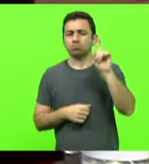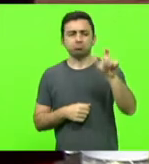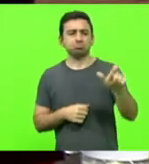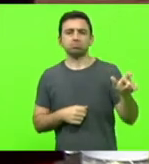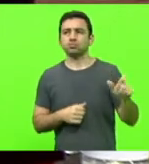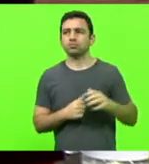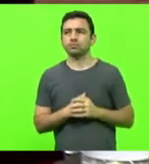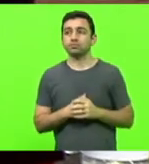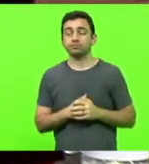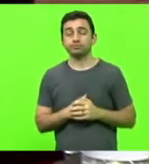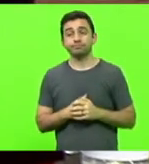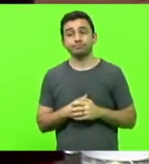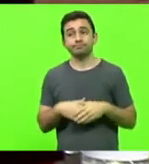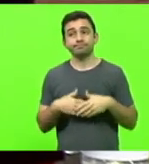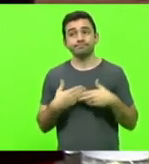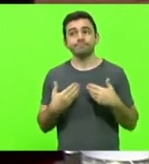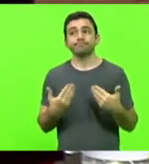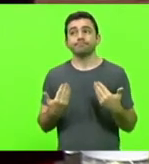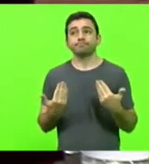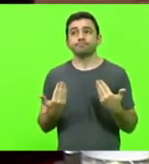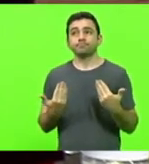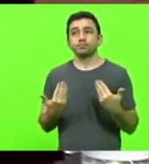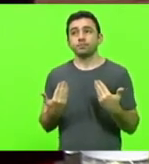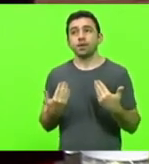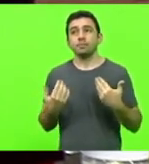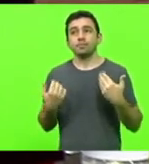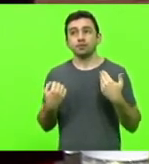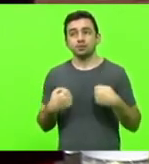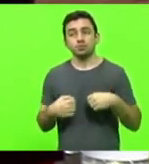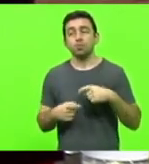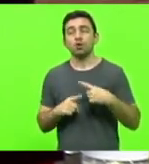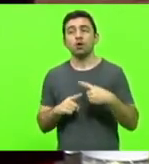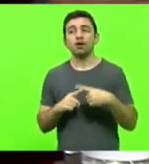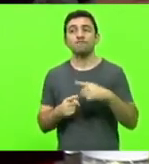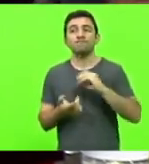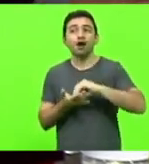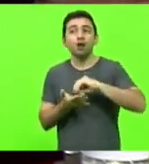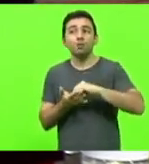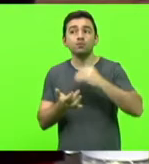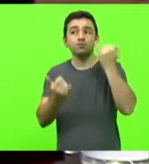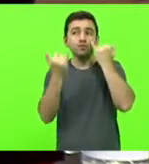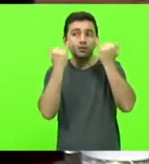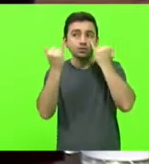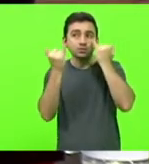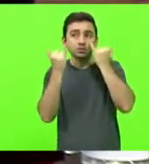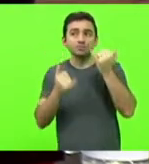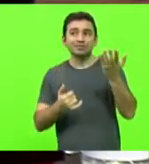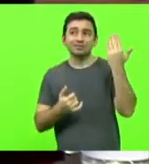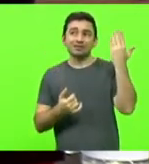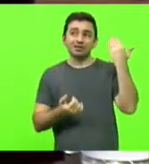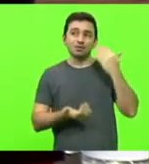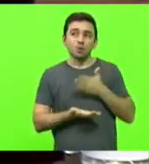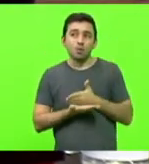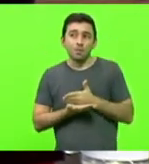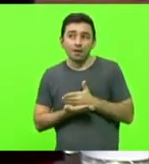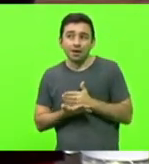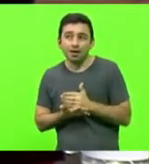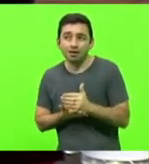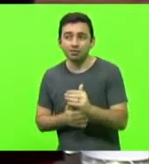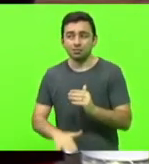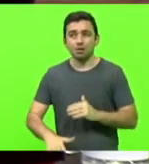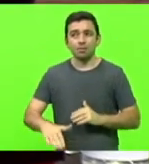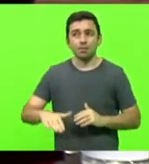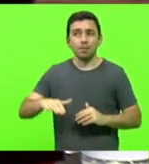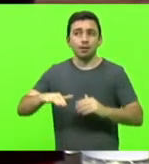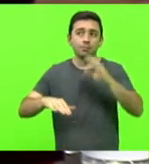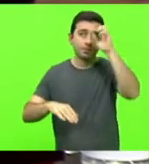nos remete a uma falta de informação, começando lá onde que nós iniciamos a aprender, como